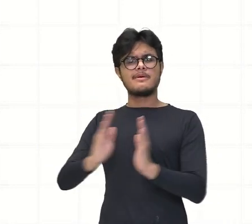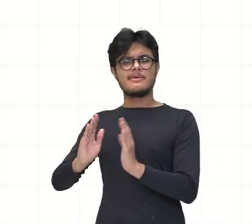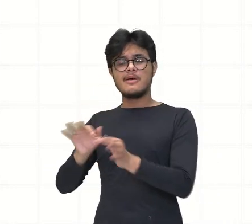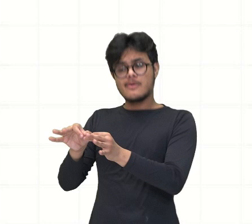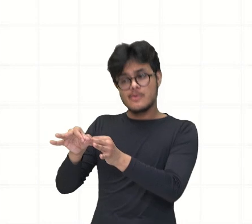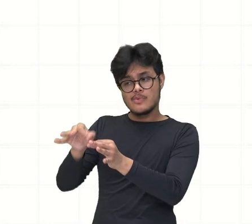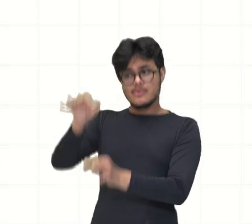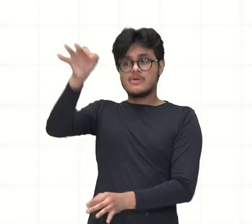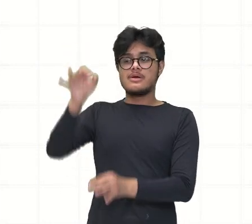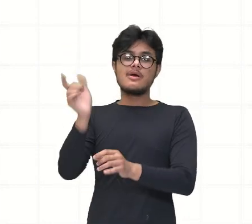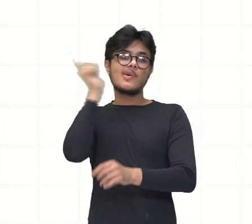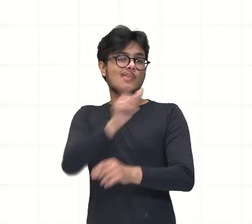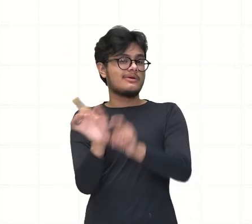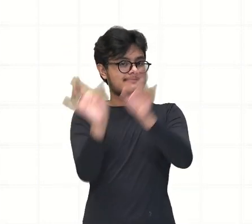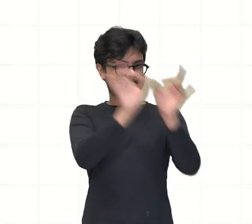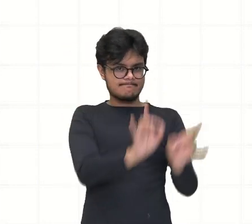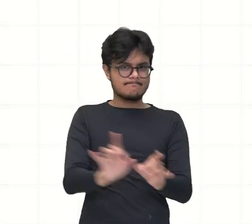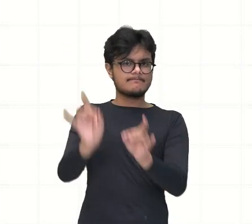altura